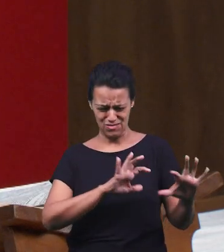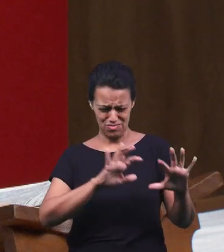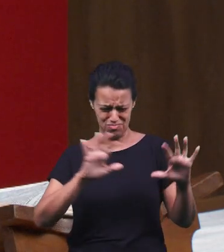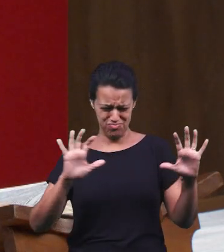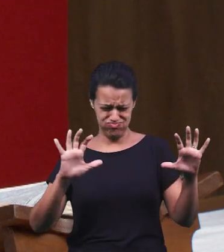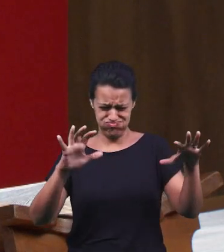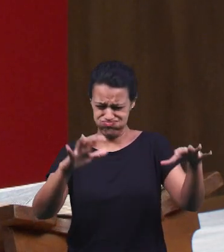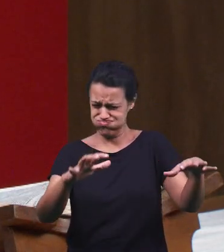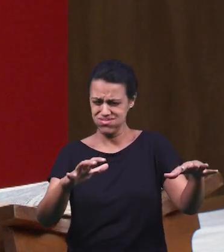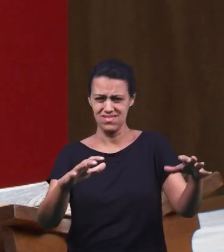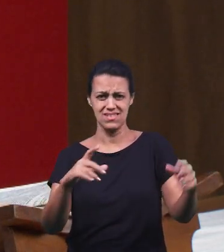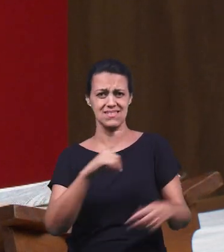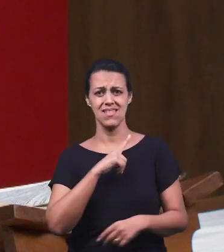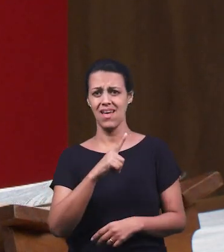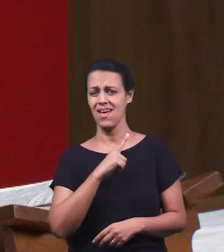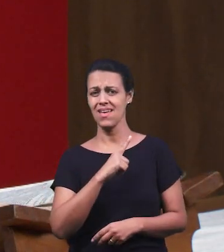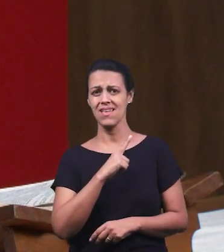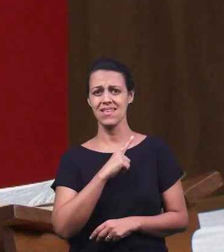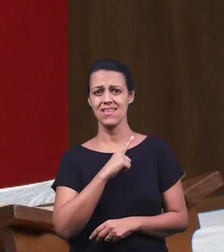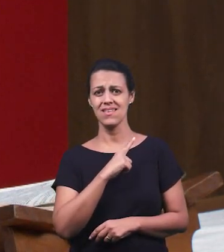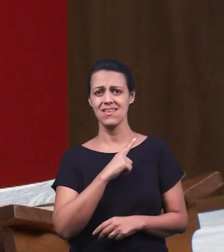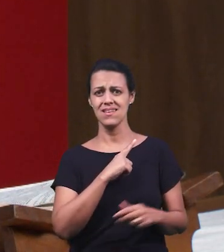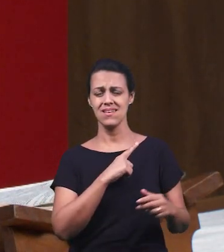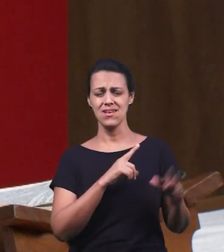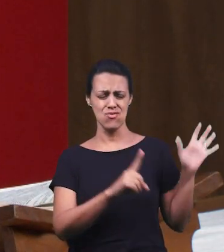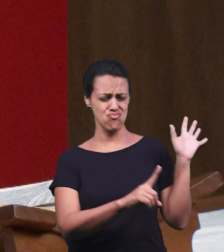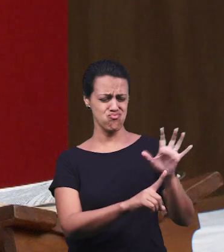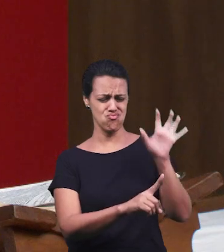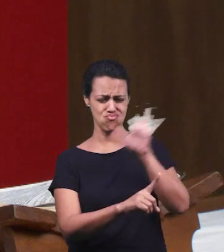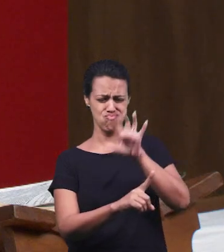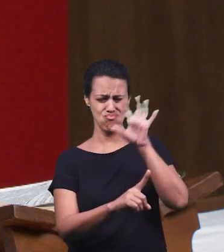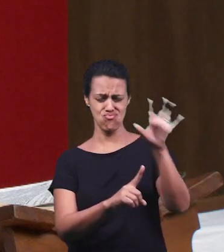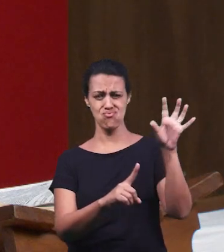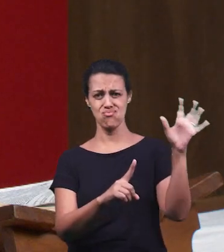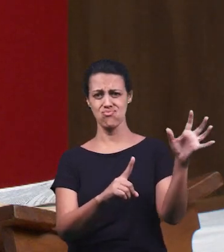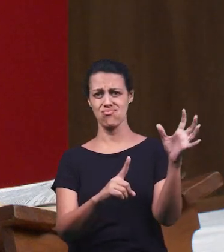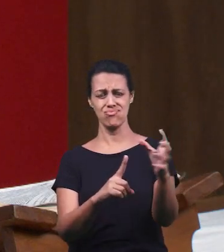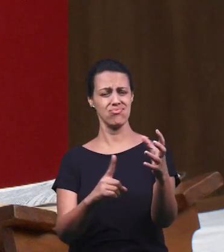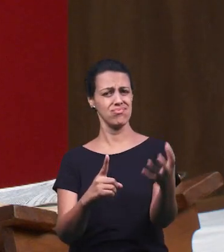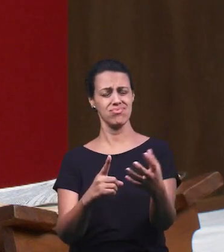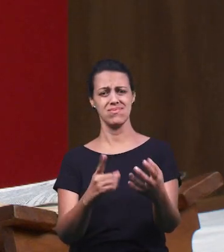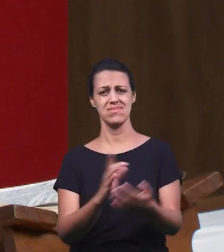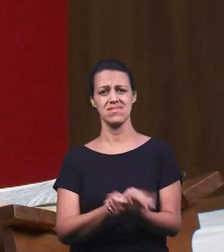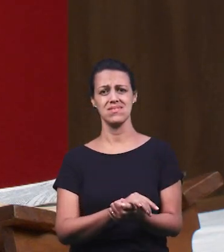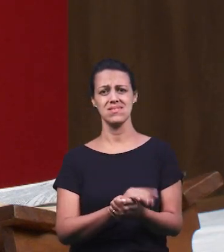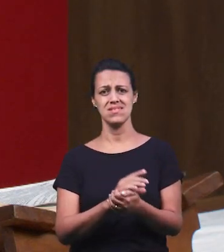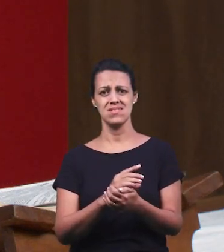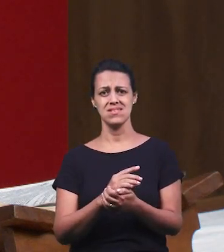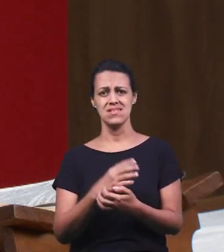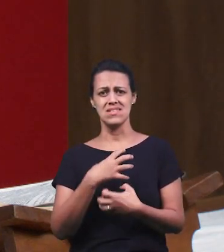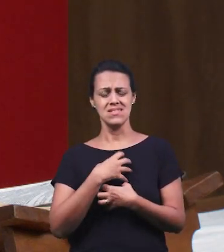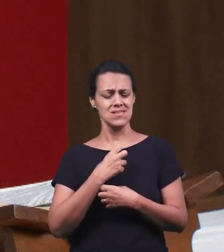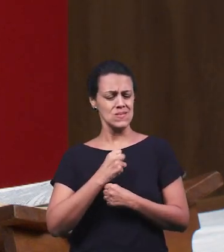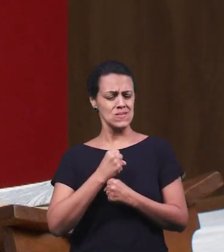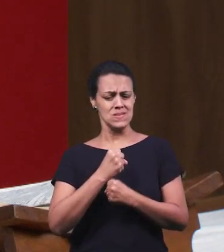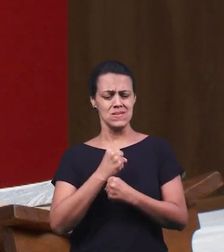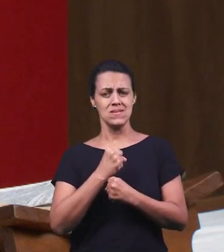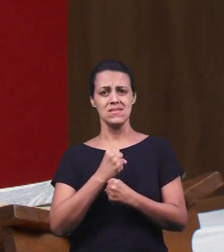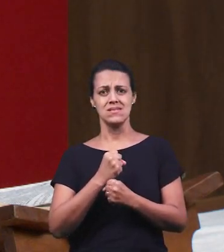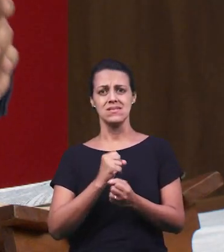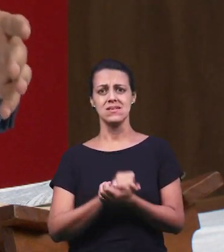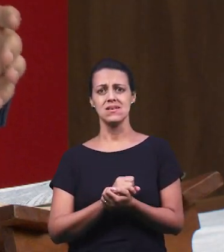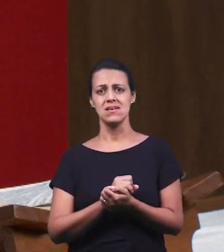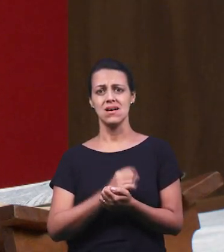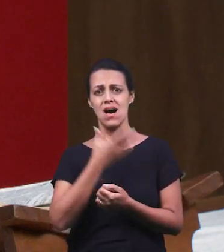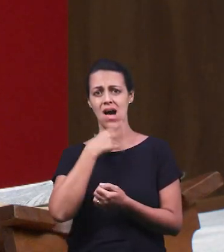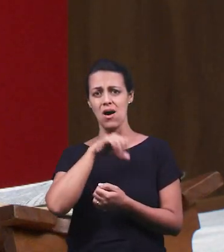densas que as pessoas não estão se enxergando mais dentro da sua própria casa. O pai não vê mais a dor do filho, o filho não vê